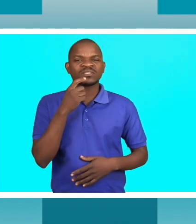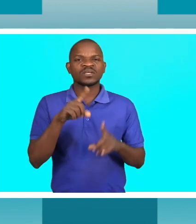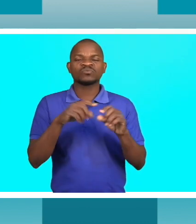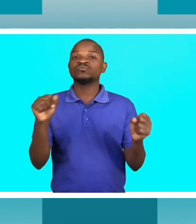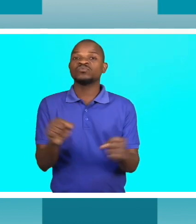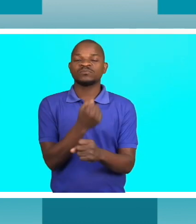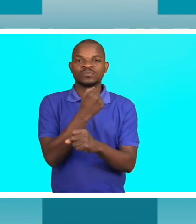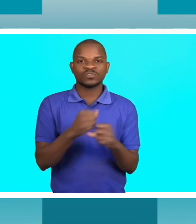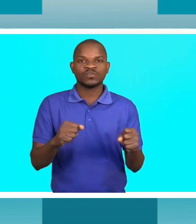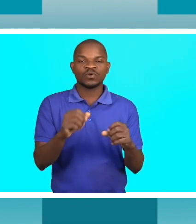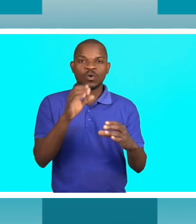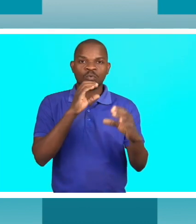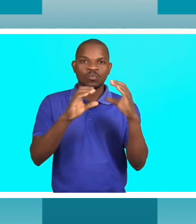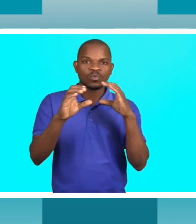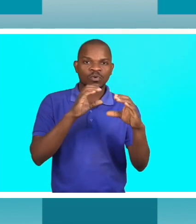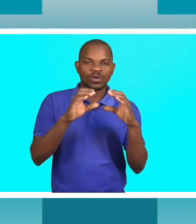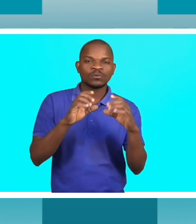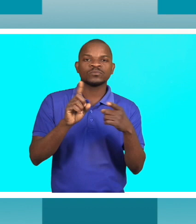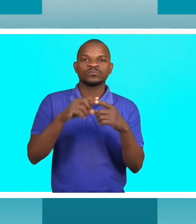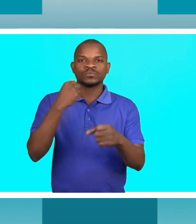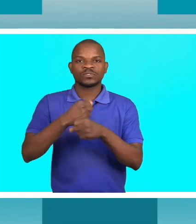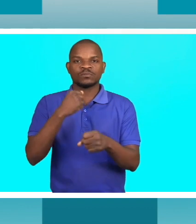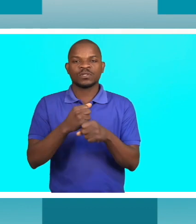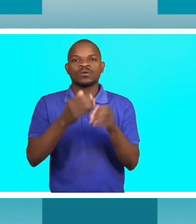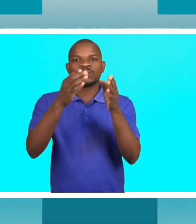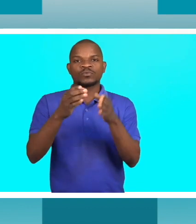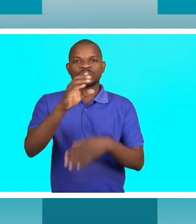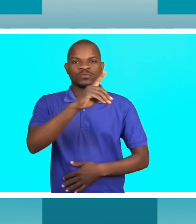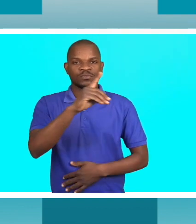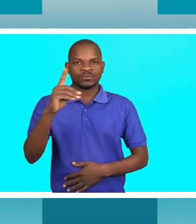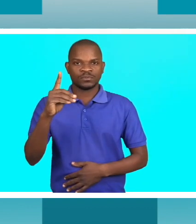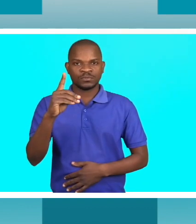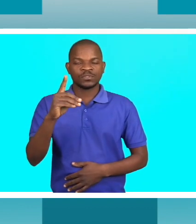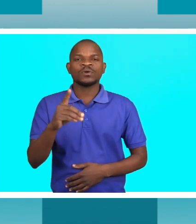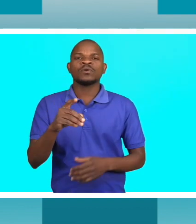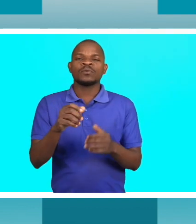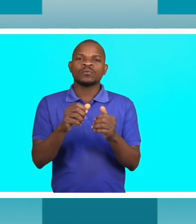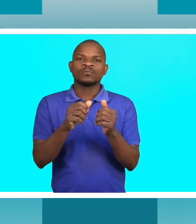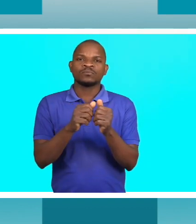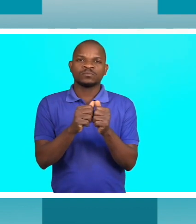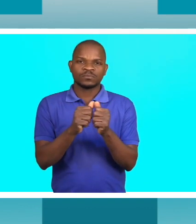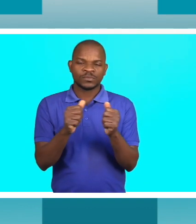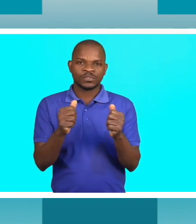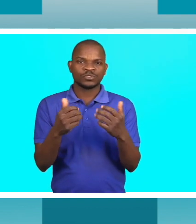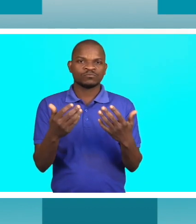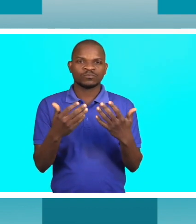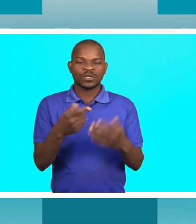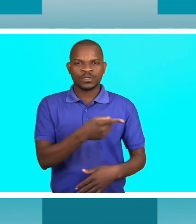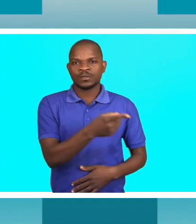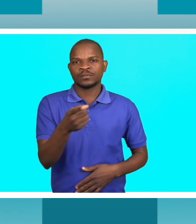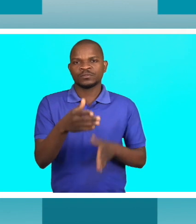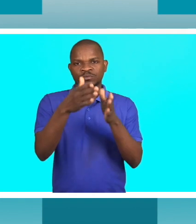de que é praticamente impossível comunicar e trabalhar com pessoas com deficiência. Que